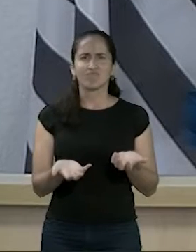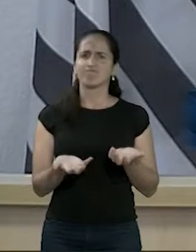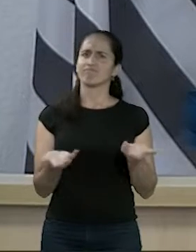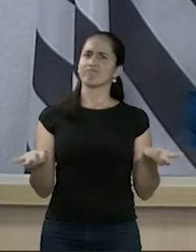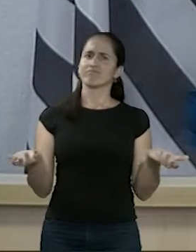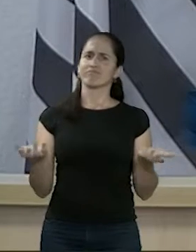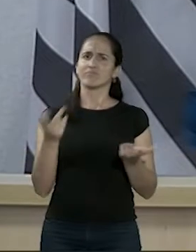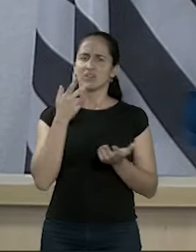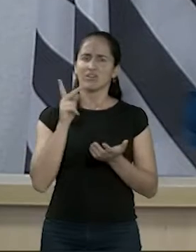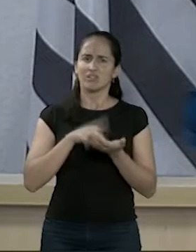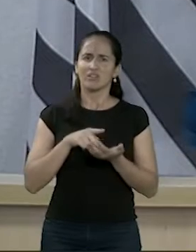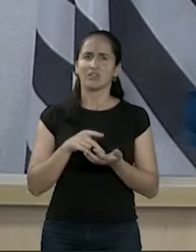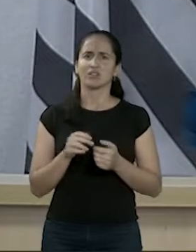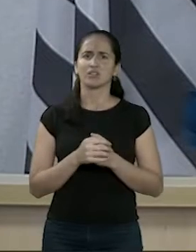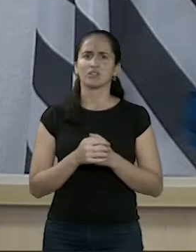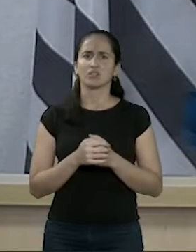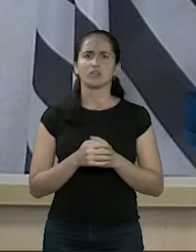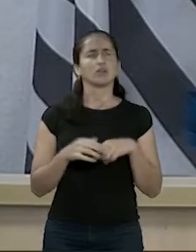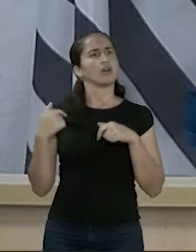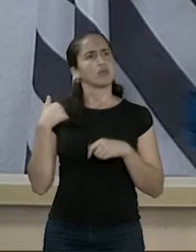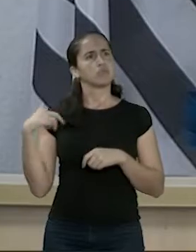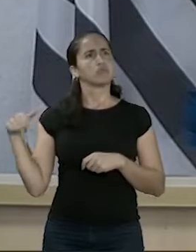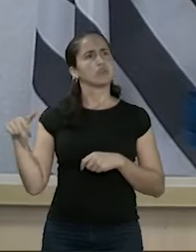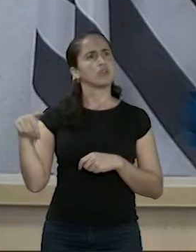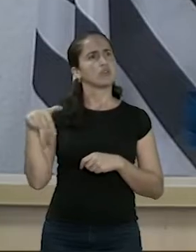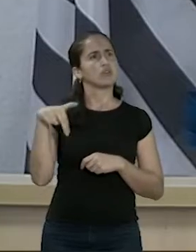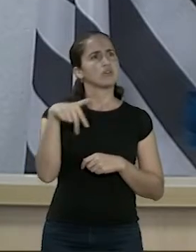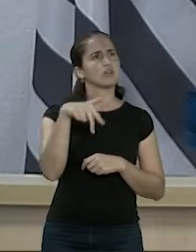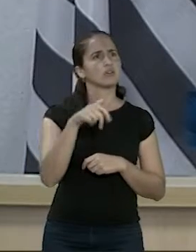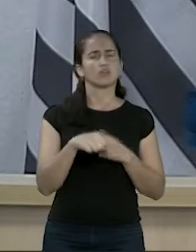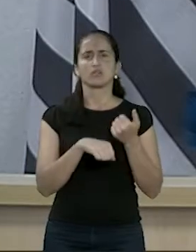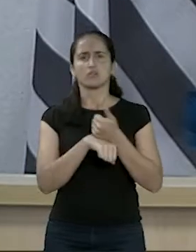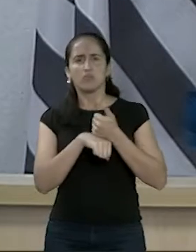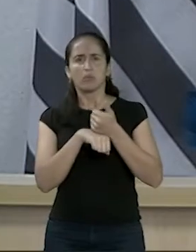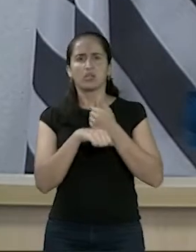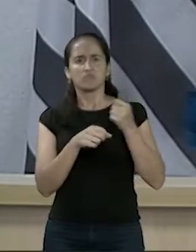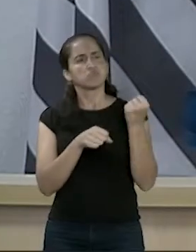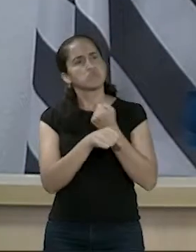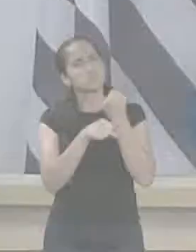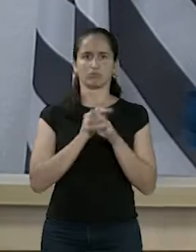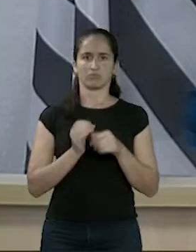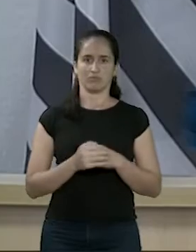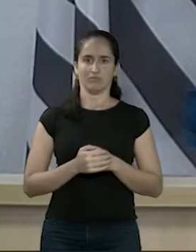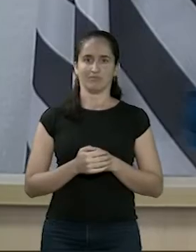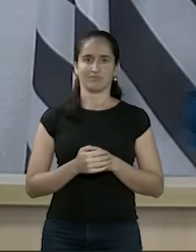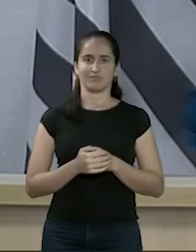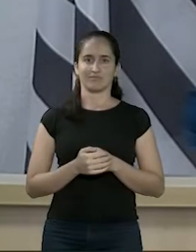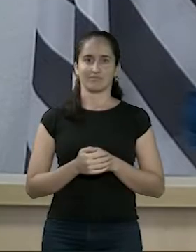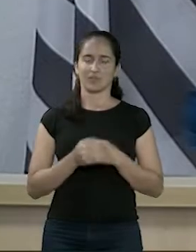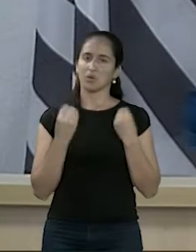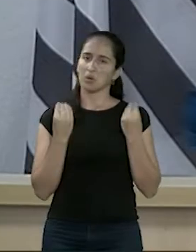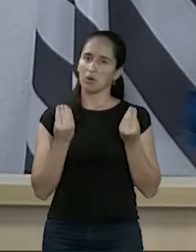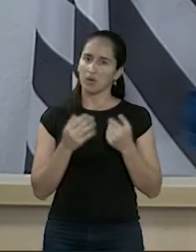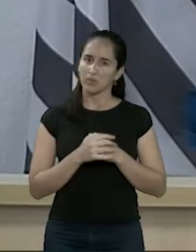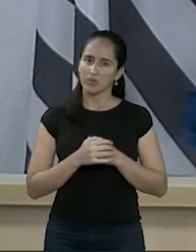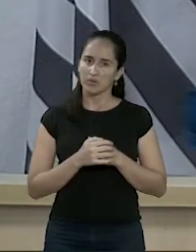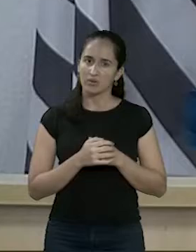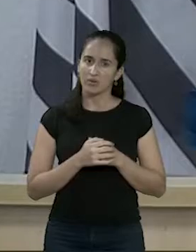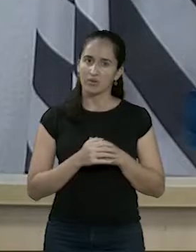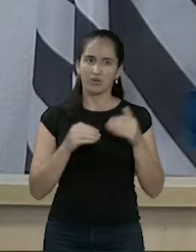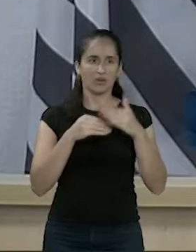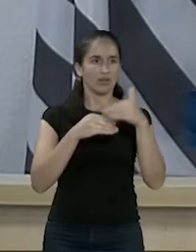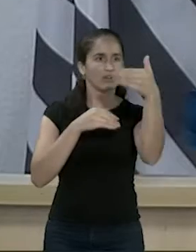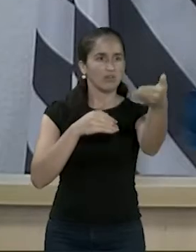Você passa lá hoje e está construindo a bagaça da Barmaz. No outro dia está funcionando. Não, o concorrente em frente. As